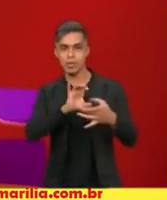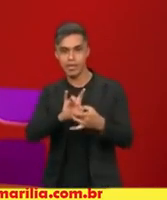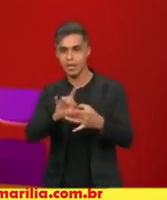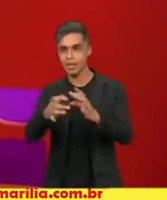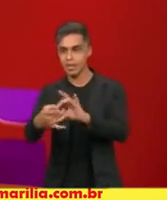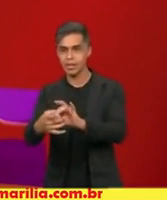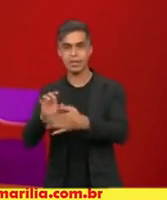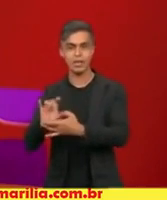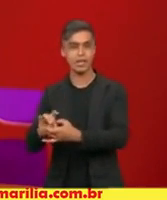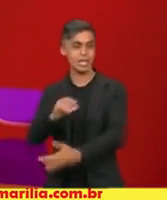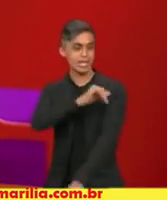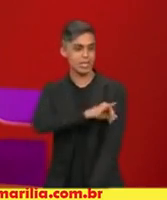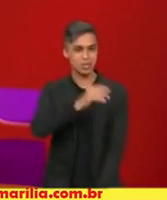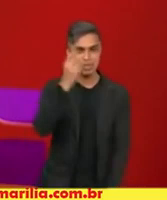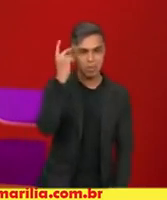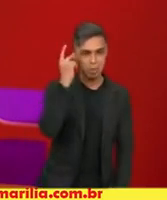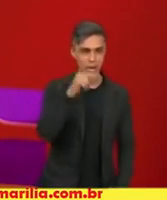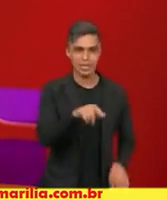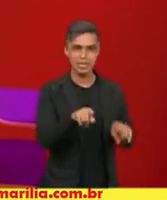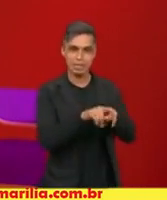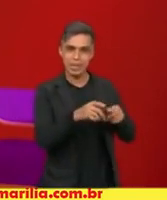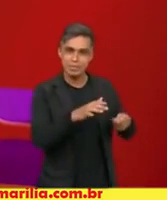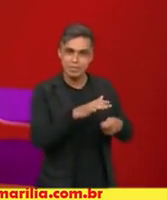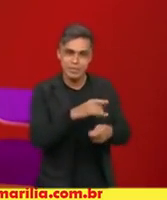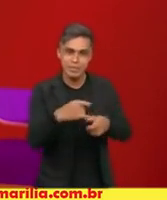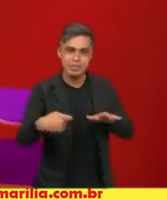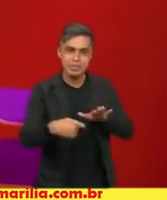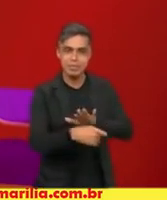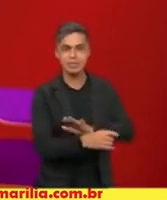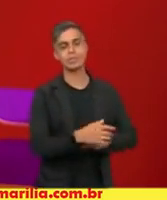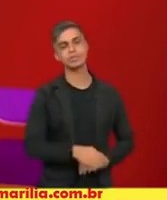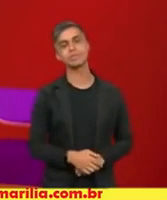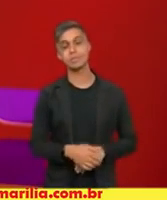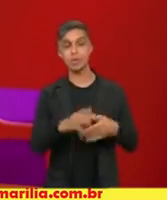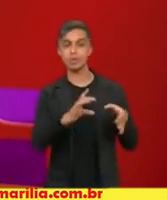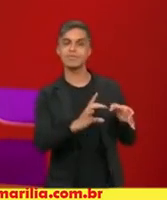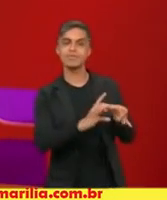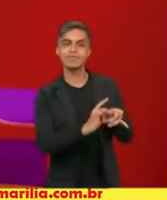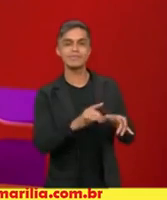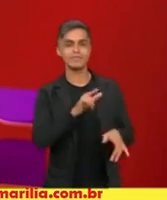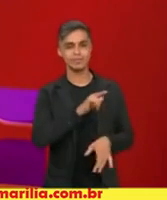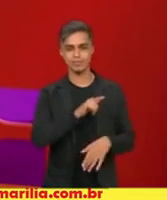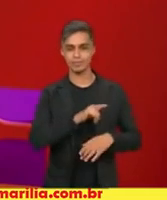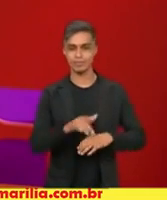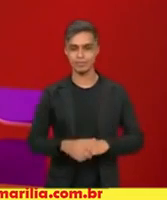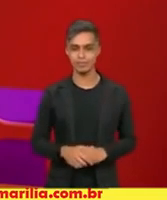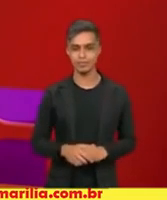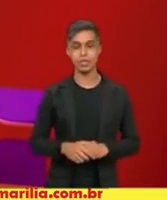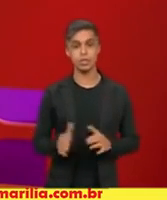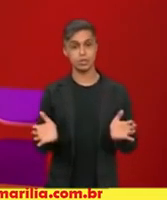Rio-São Paulo, no fundo, ela expressa, né, a contradição global daquele então. Não à toa, né, as